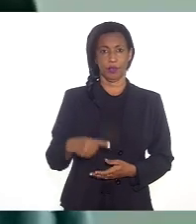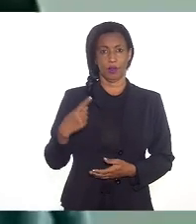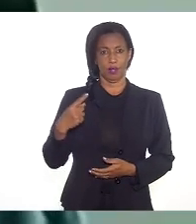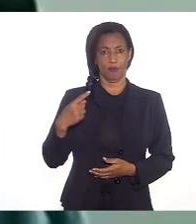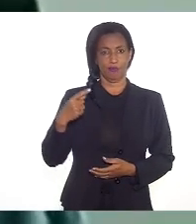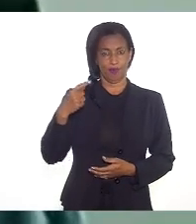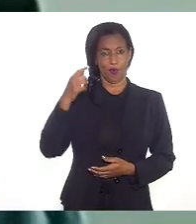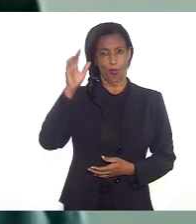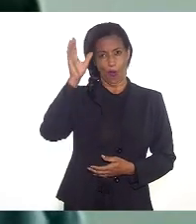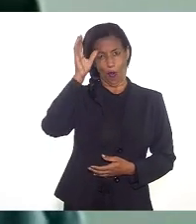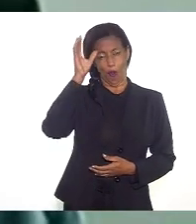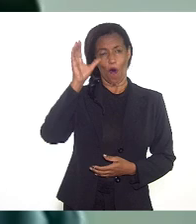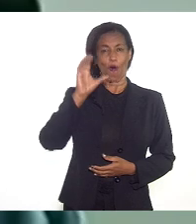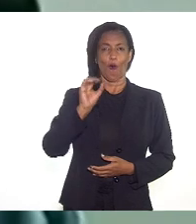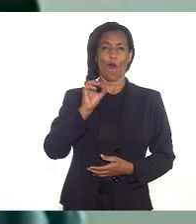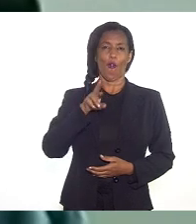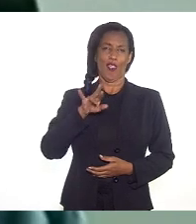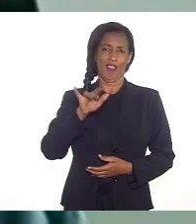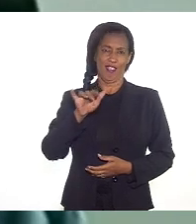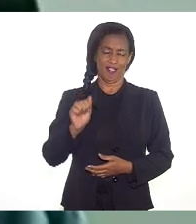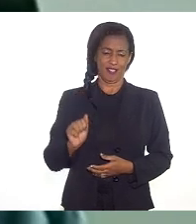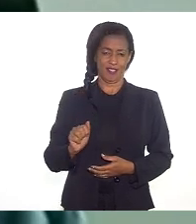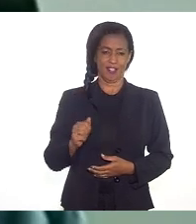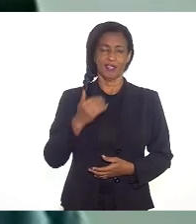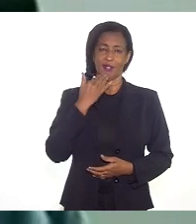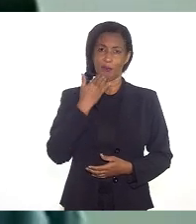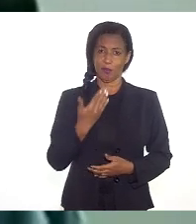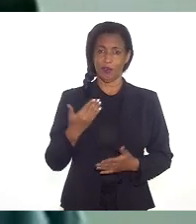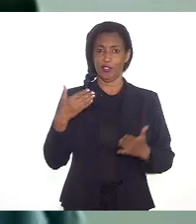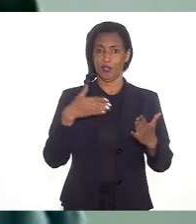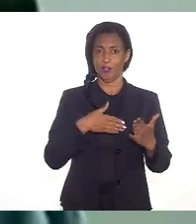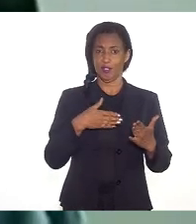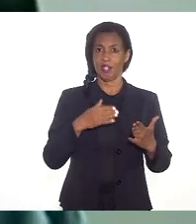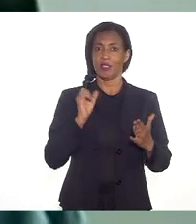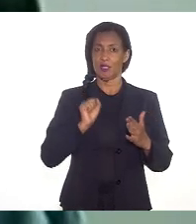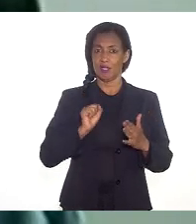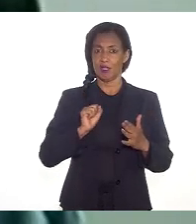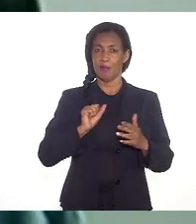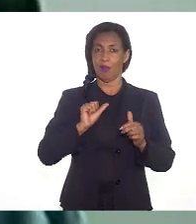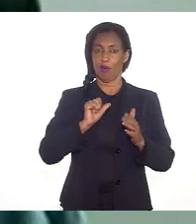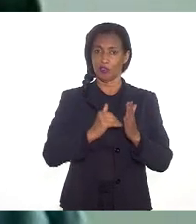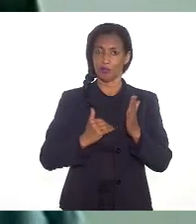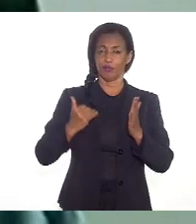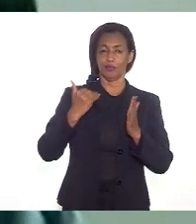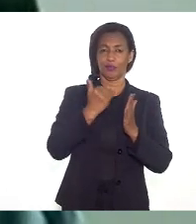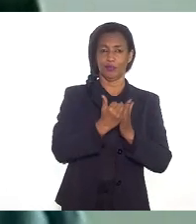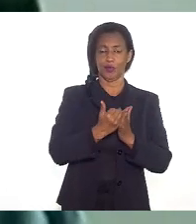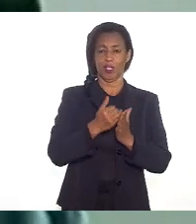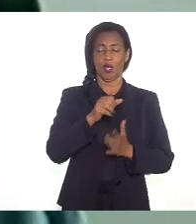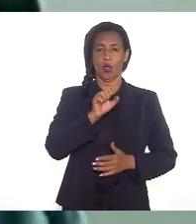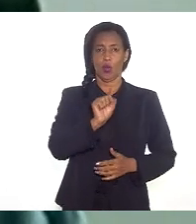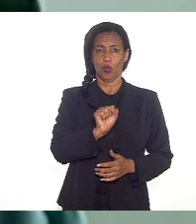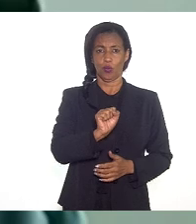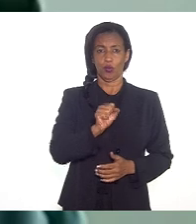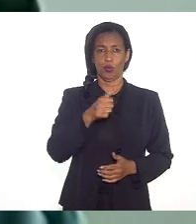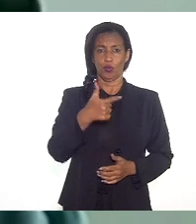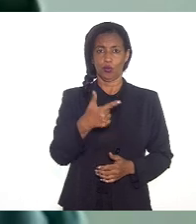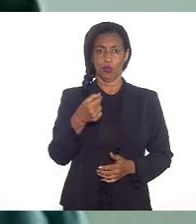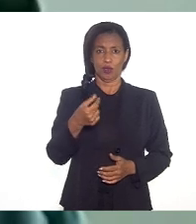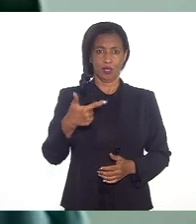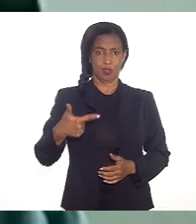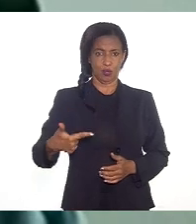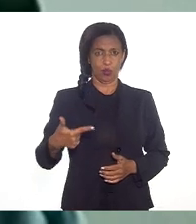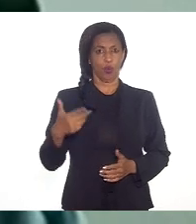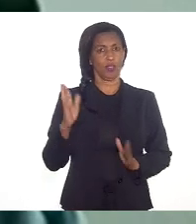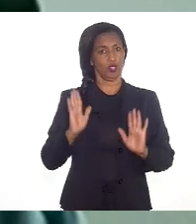coerência, também queria pedir vista para ver se eu não posso alterar 8202. A gente adotou esse critério aqui hoje,